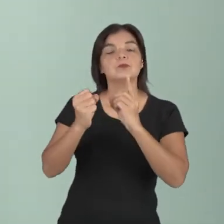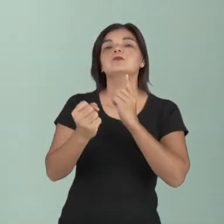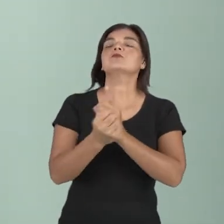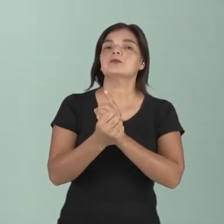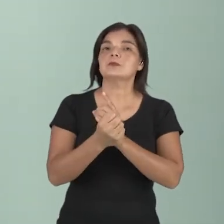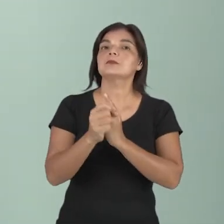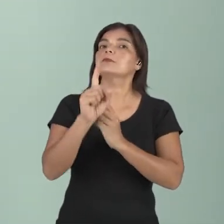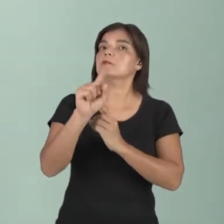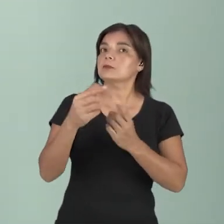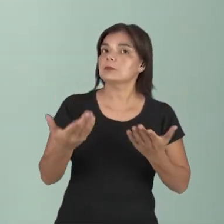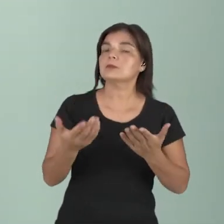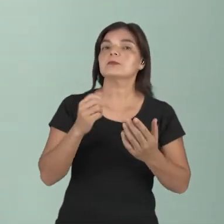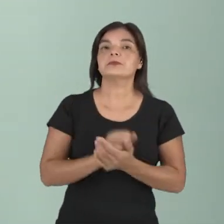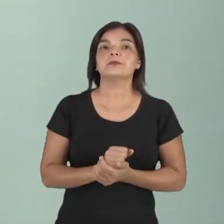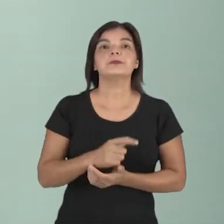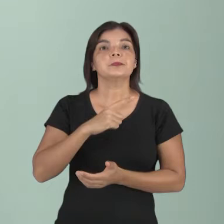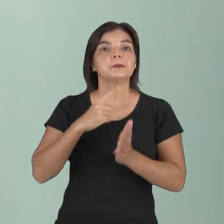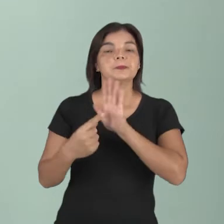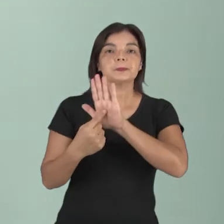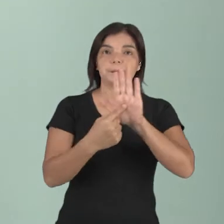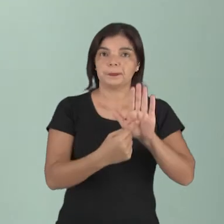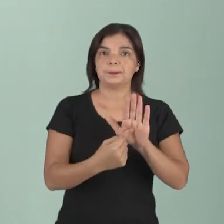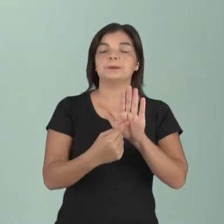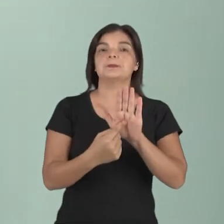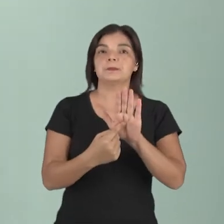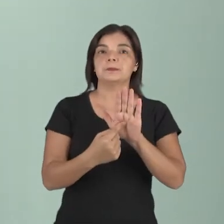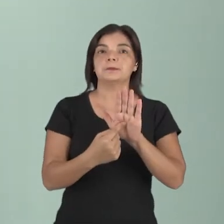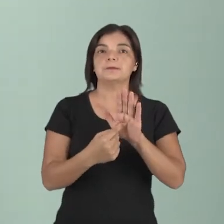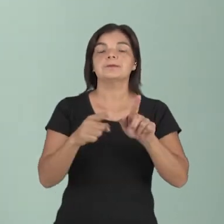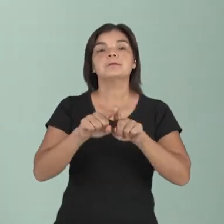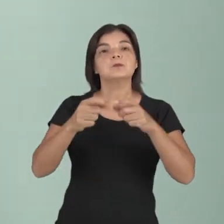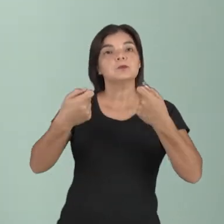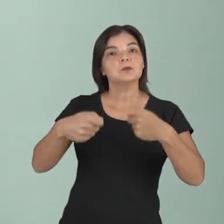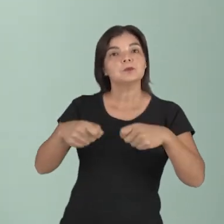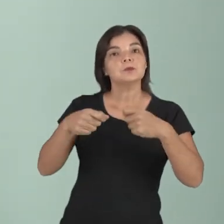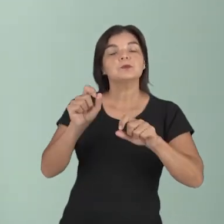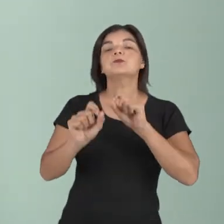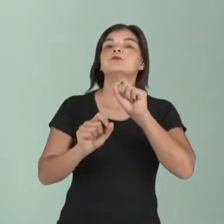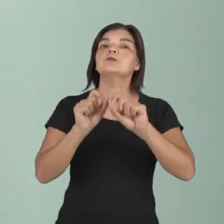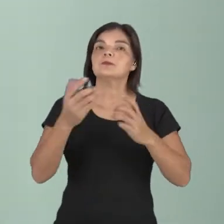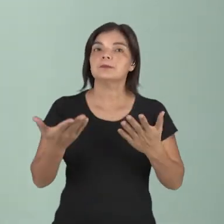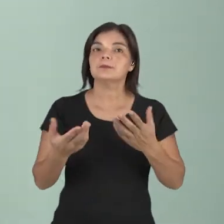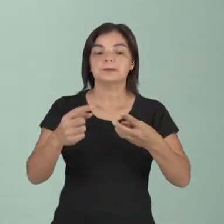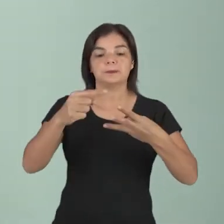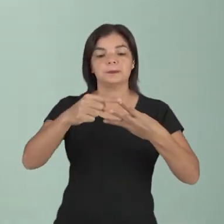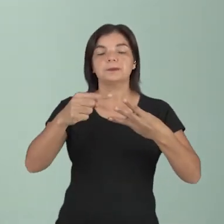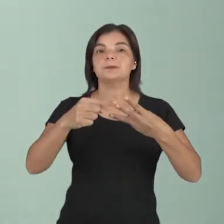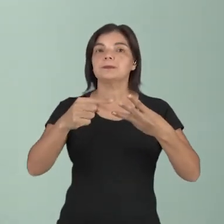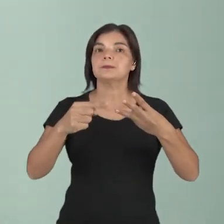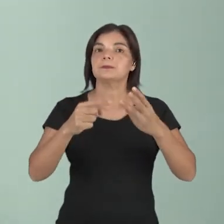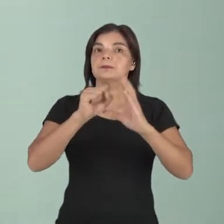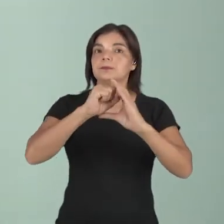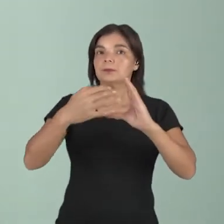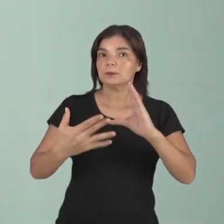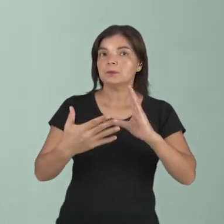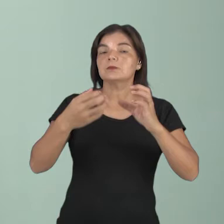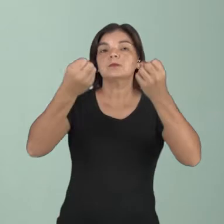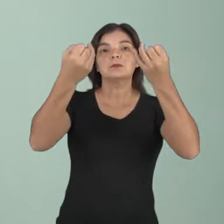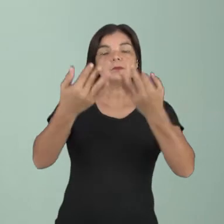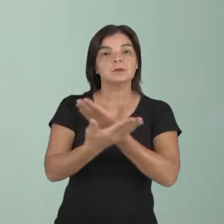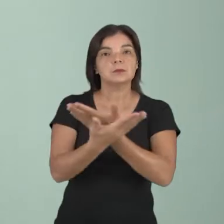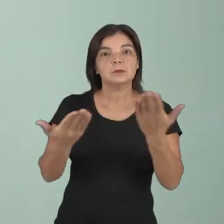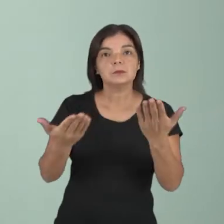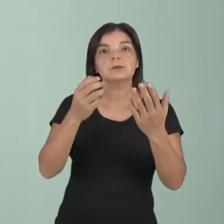sociais, eles têm que apresentar necessariamente as três características que eu acabei